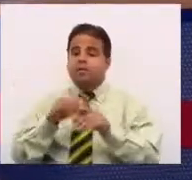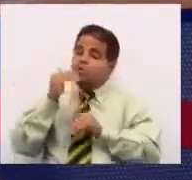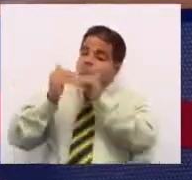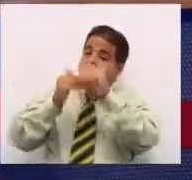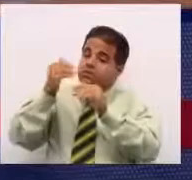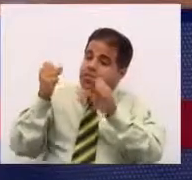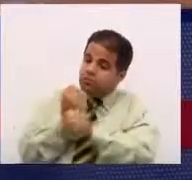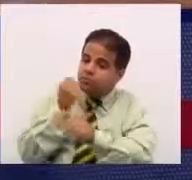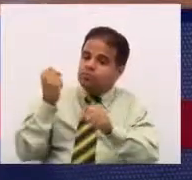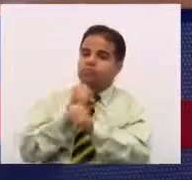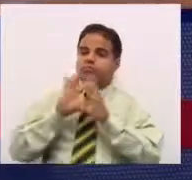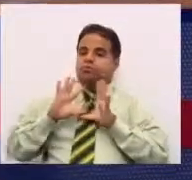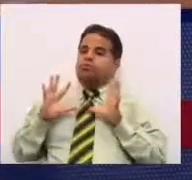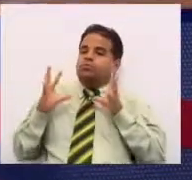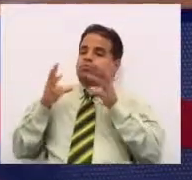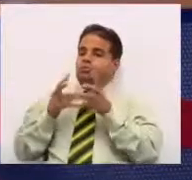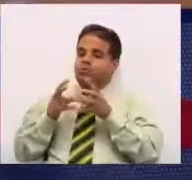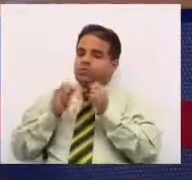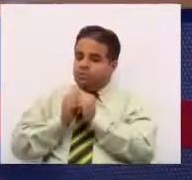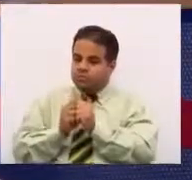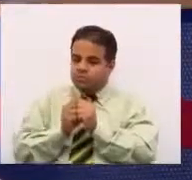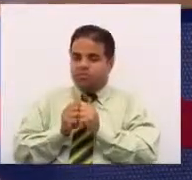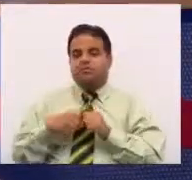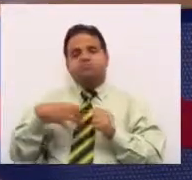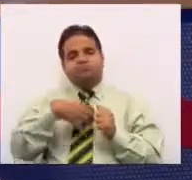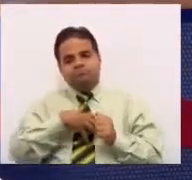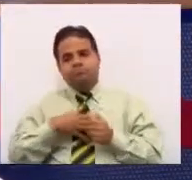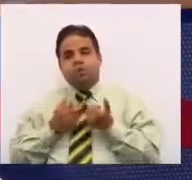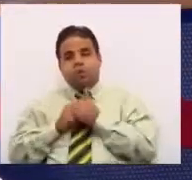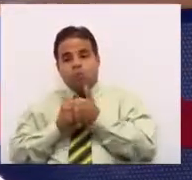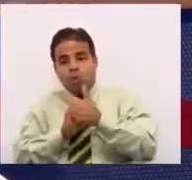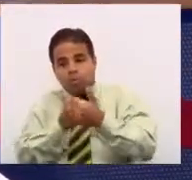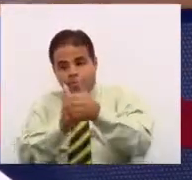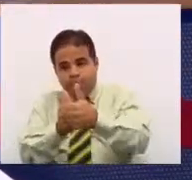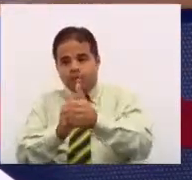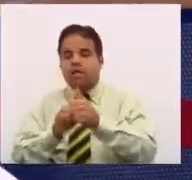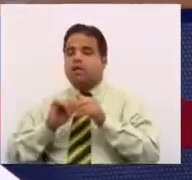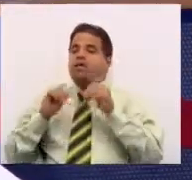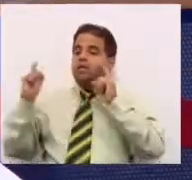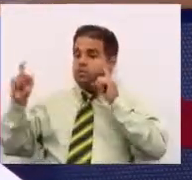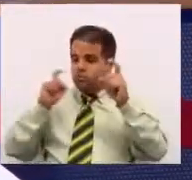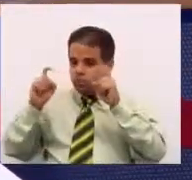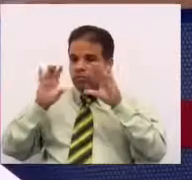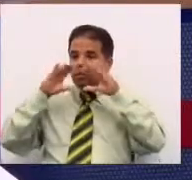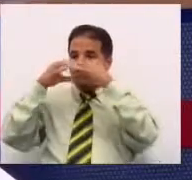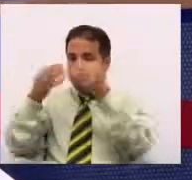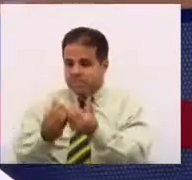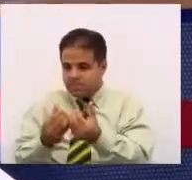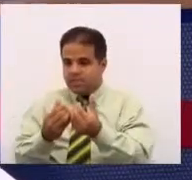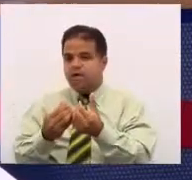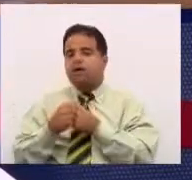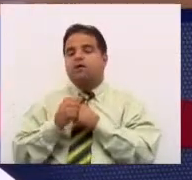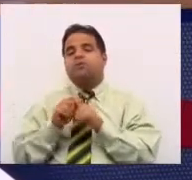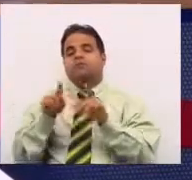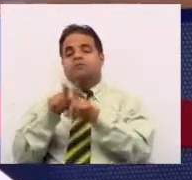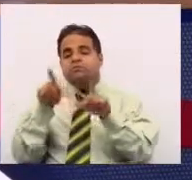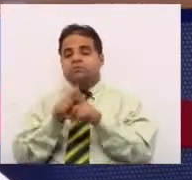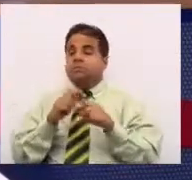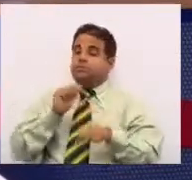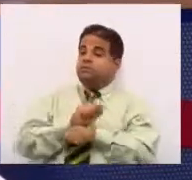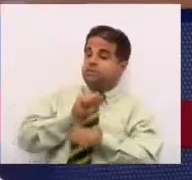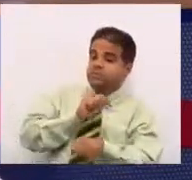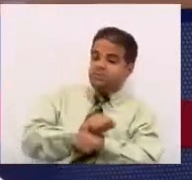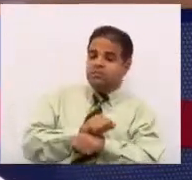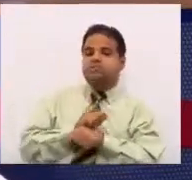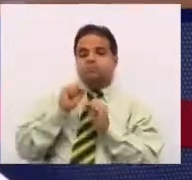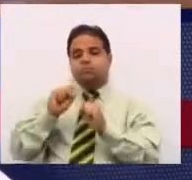de construção coletiva. Então, nesse sentido, nós temos acompanhado as reuniões da comissão e temos a expectativa de